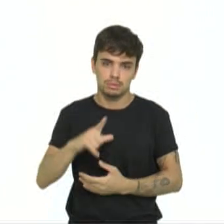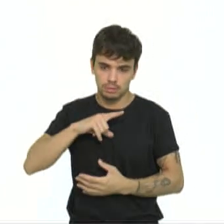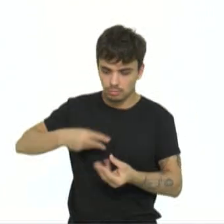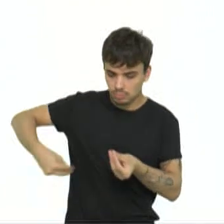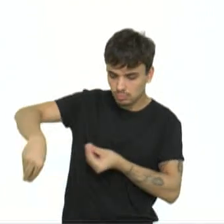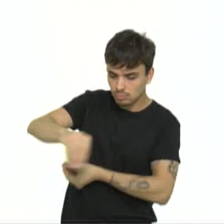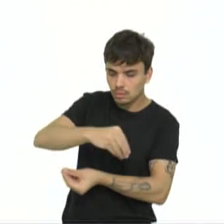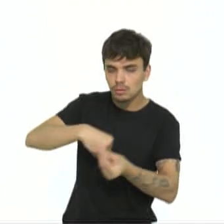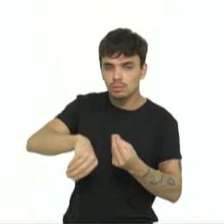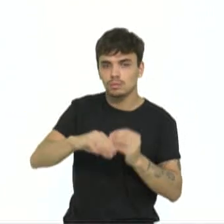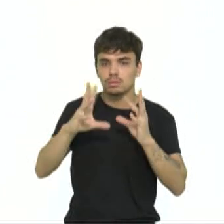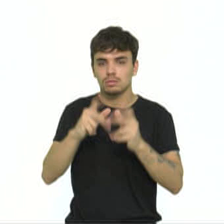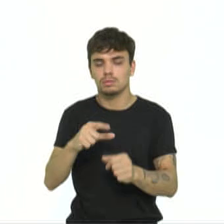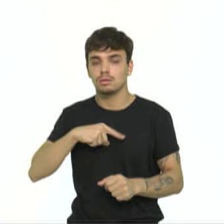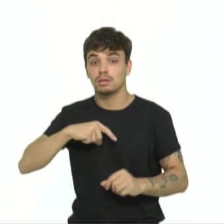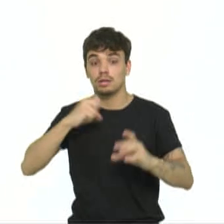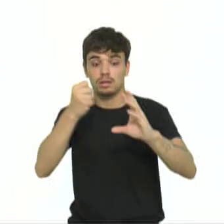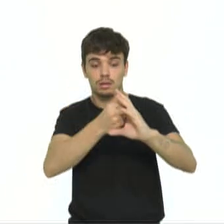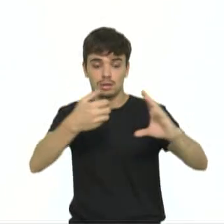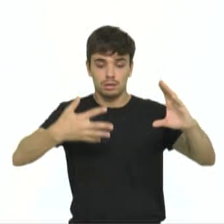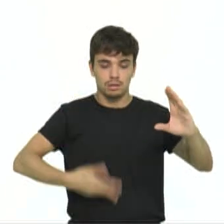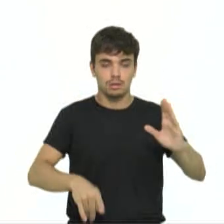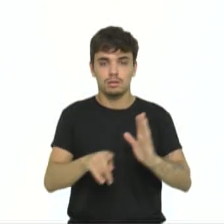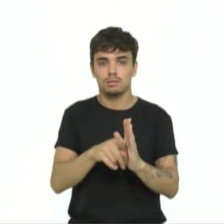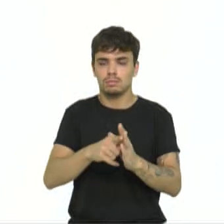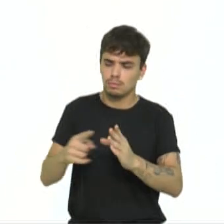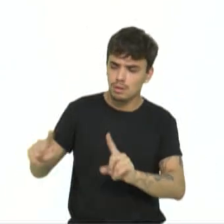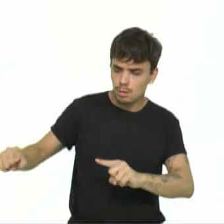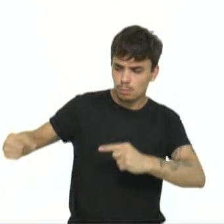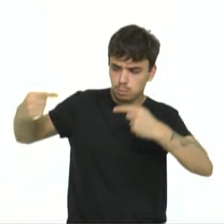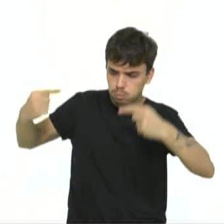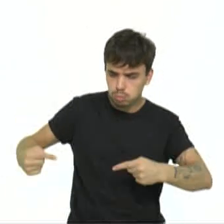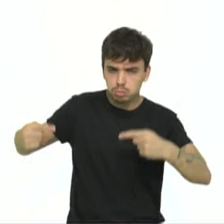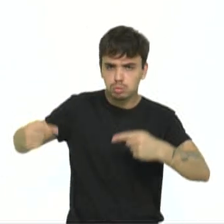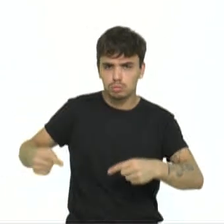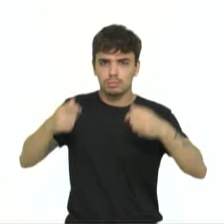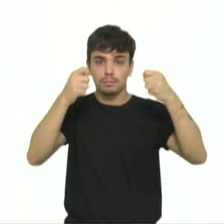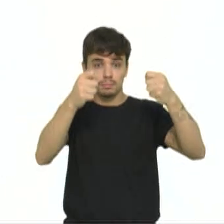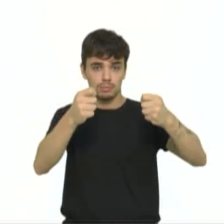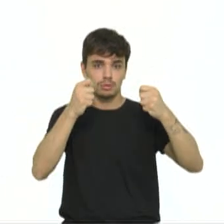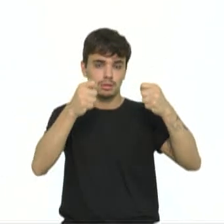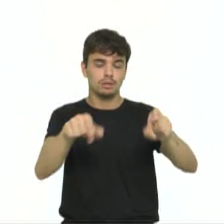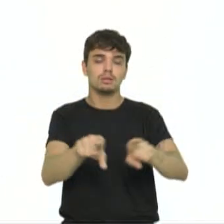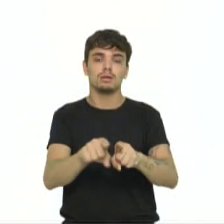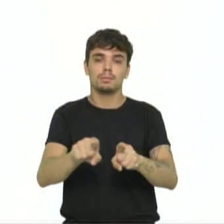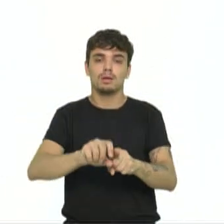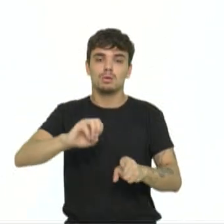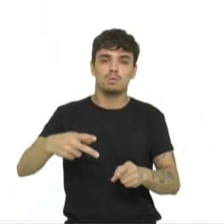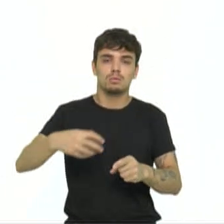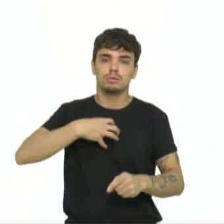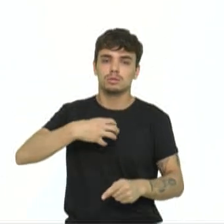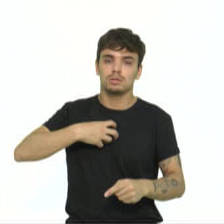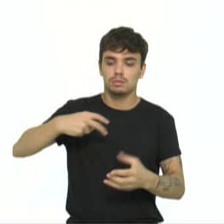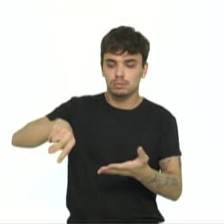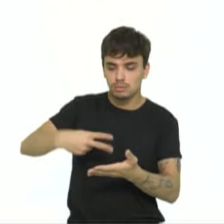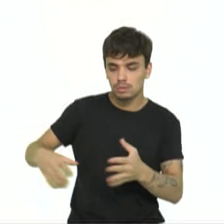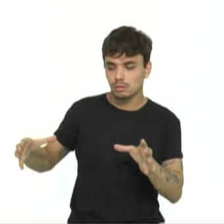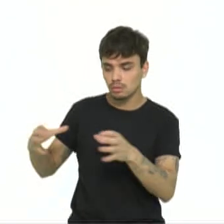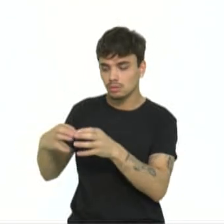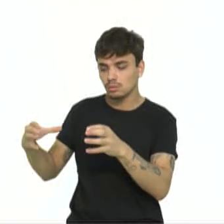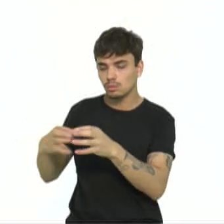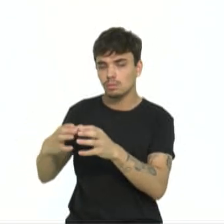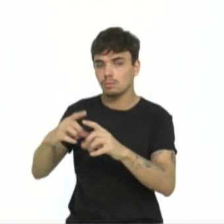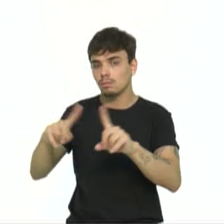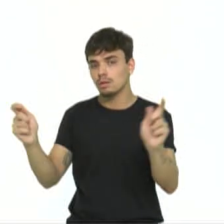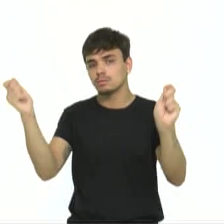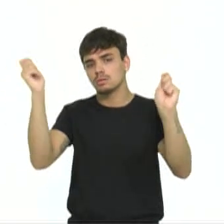ritmos. Possui características de enfrentamento, protesto e ou performance em grupo, mas